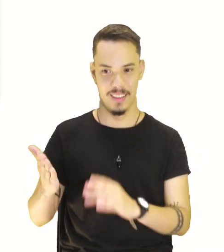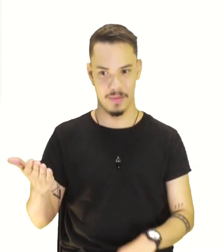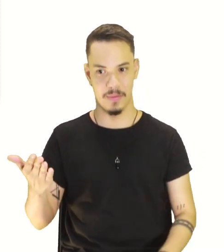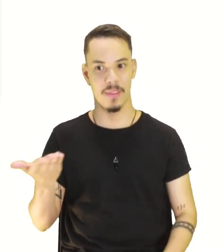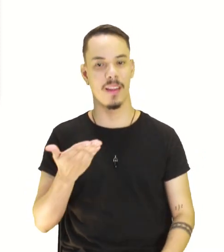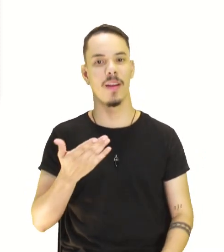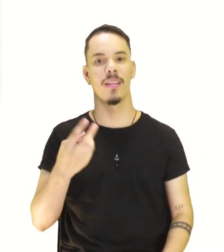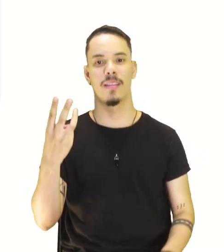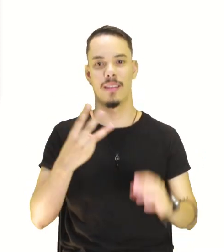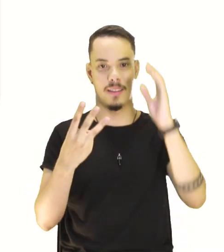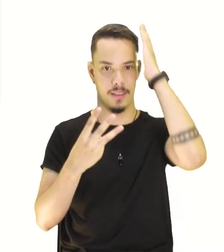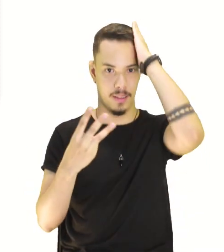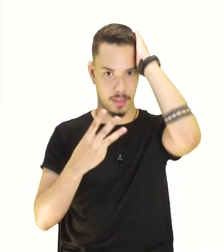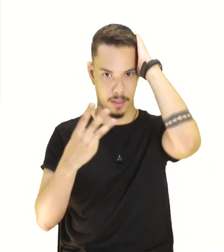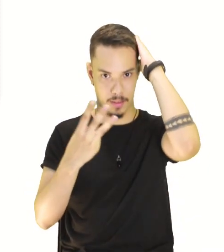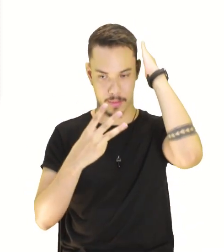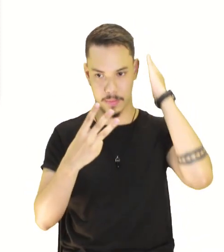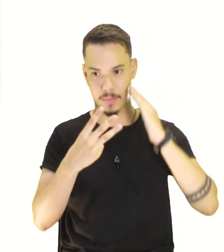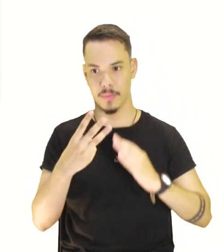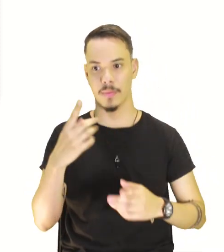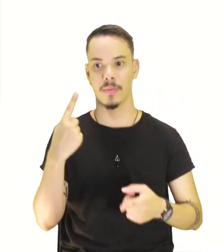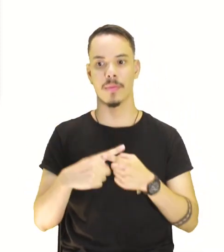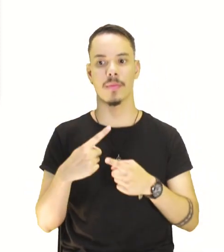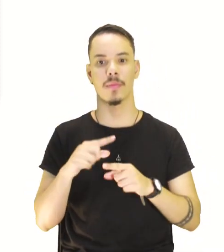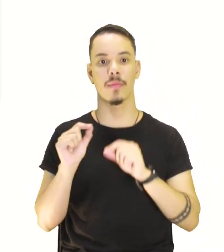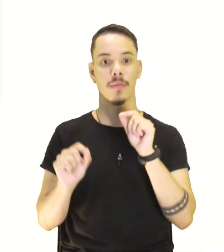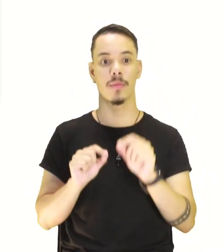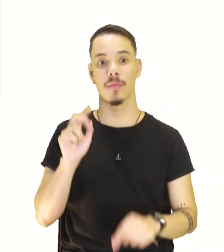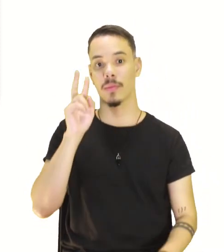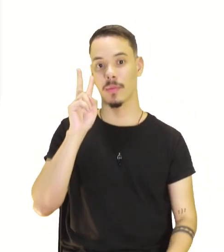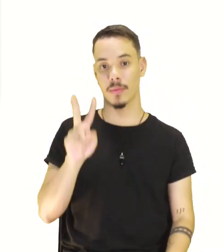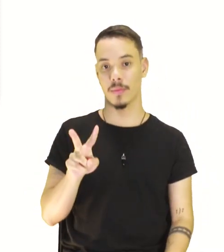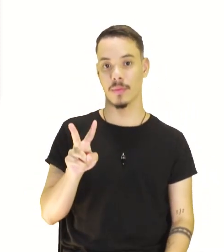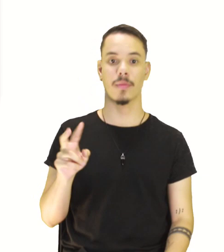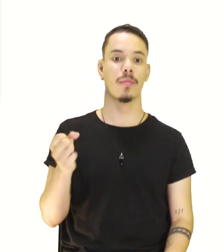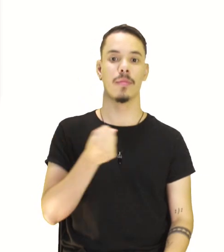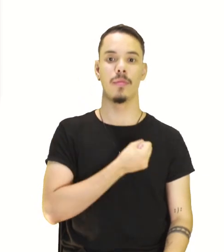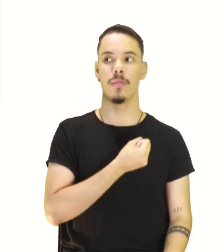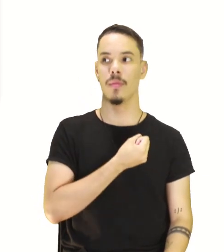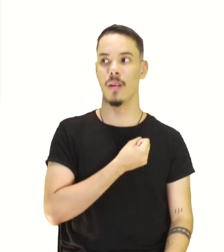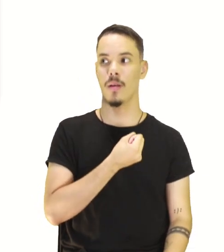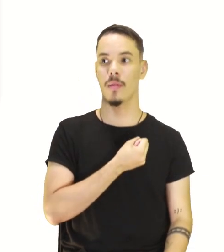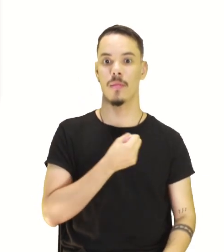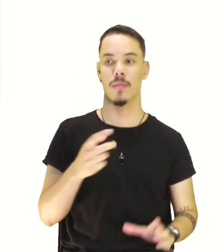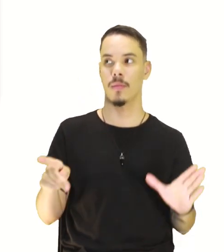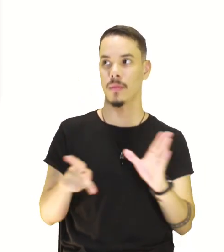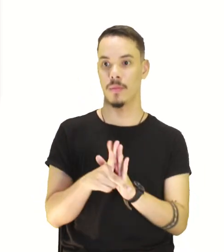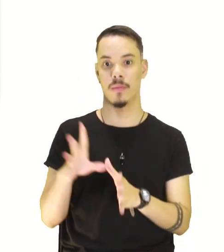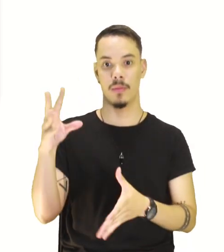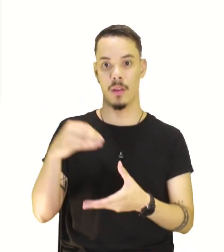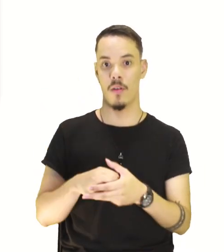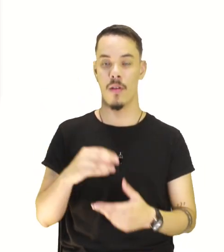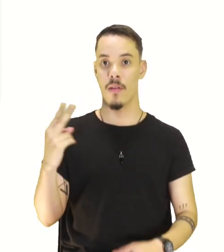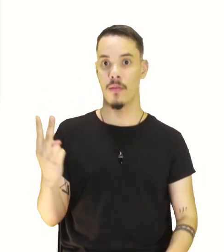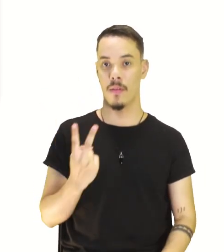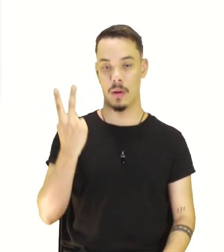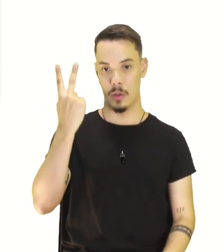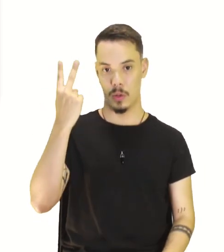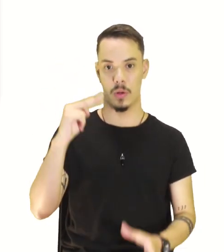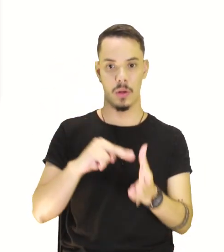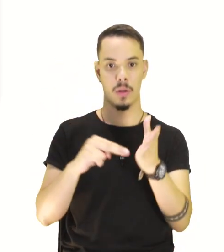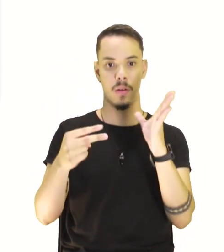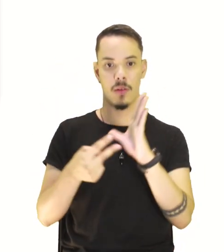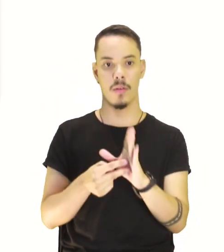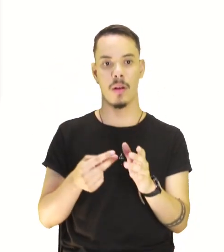da temporada Ideia de Função. E hoje a gente vai ver o que mesmo? Valor numérico de uma função, ou seja, máquina de